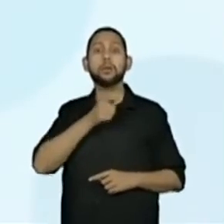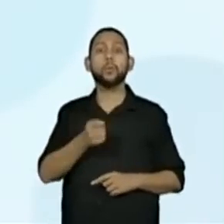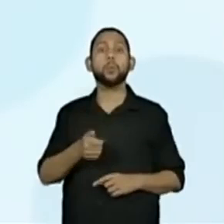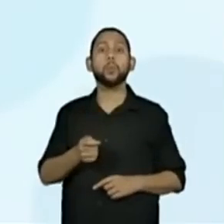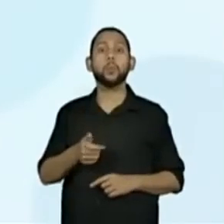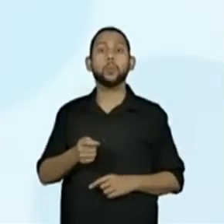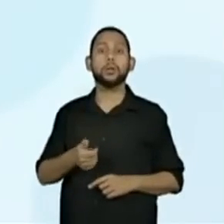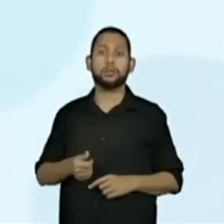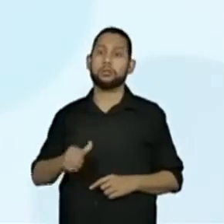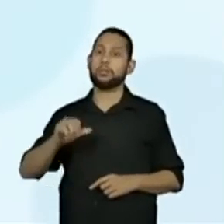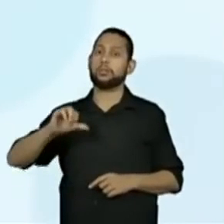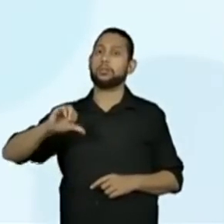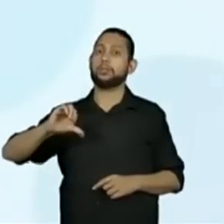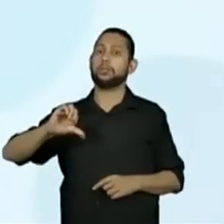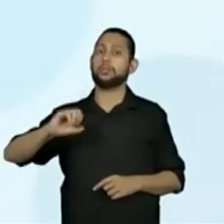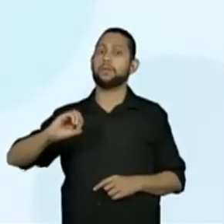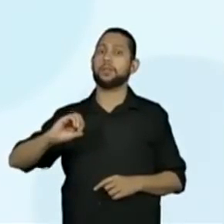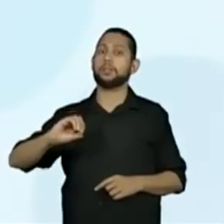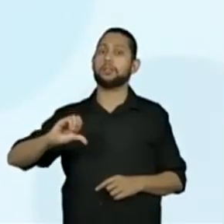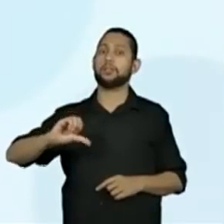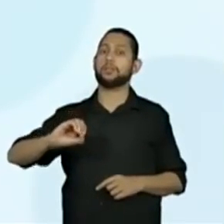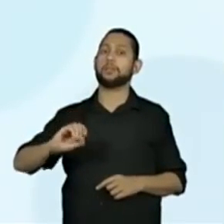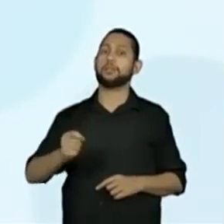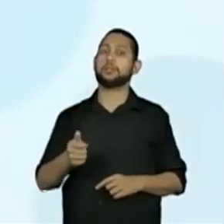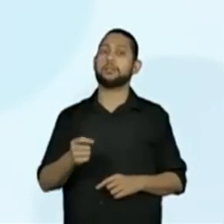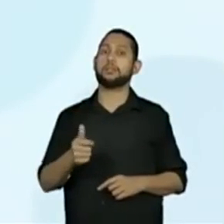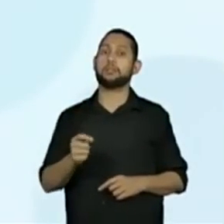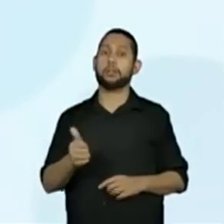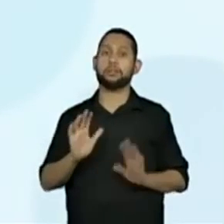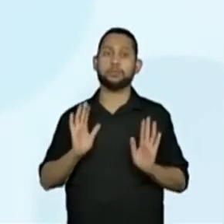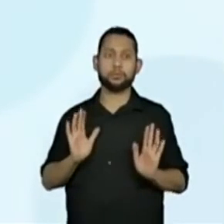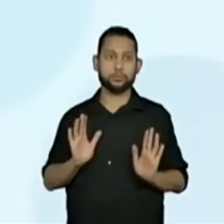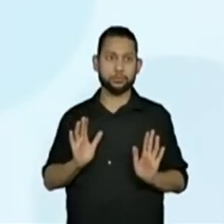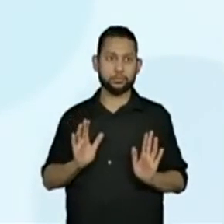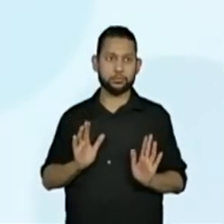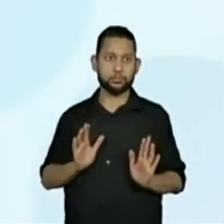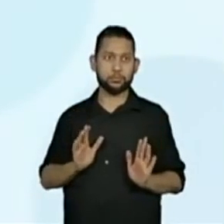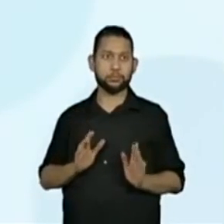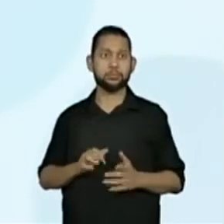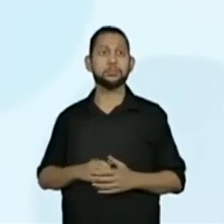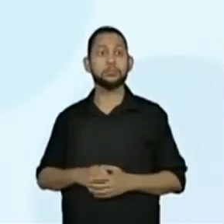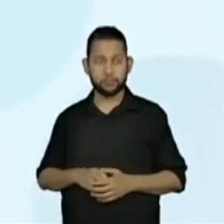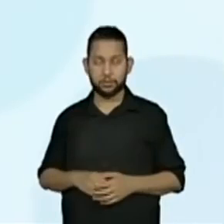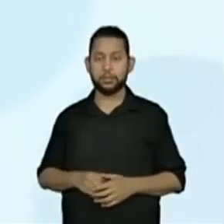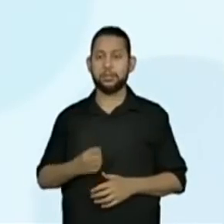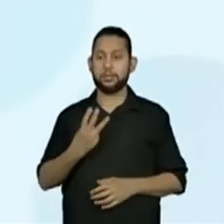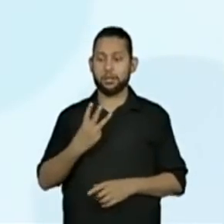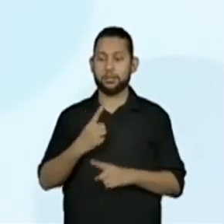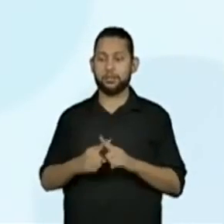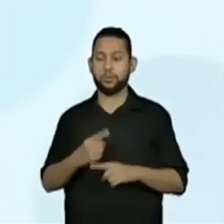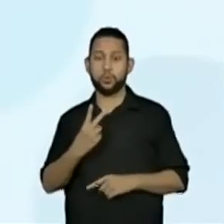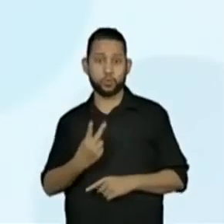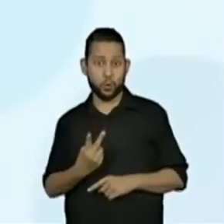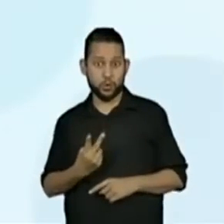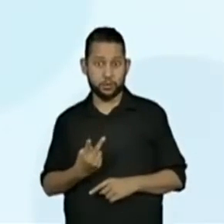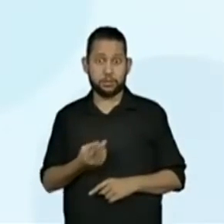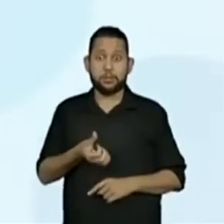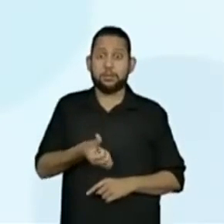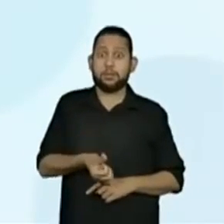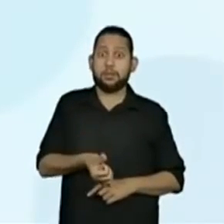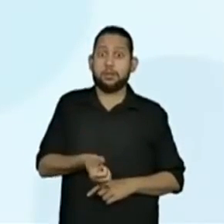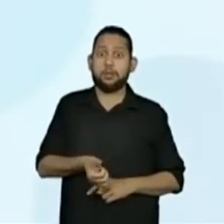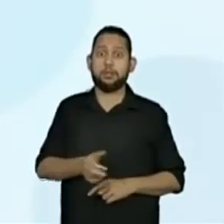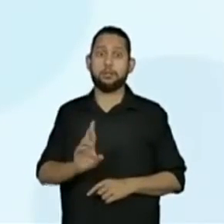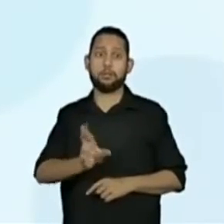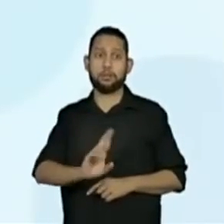obter 90 centavos a 3 x 2 eu vou